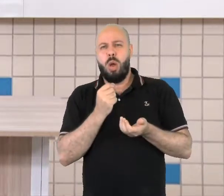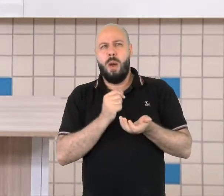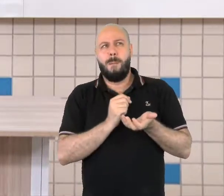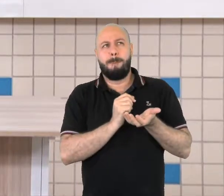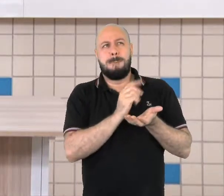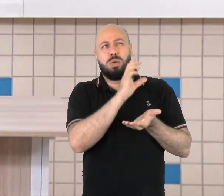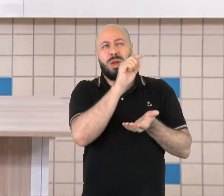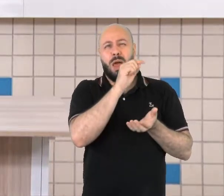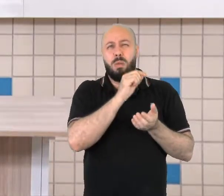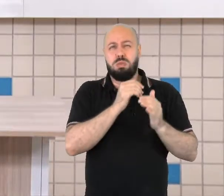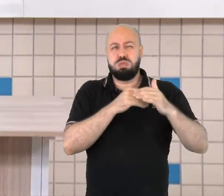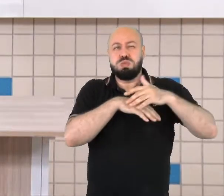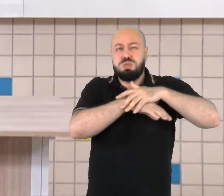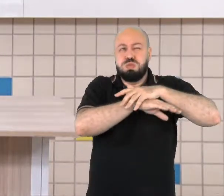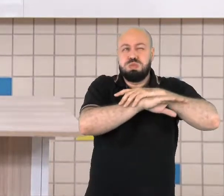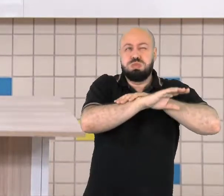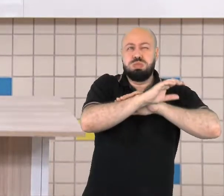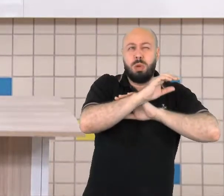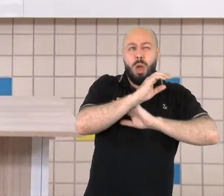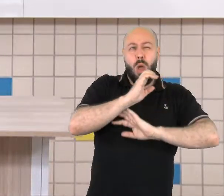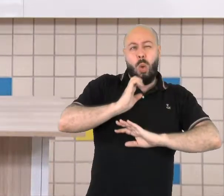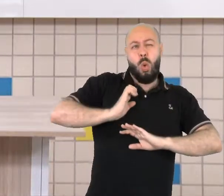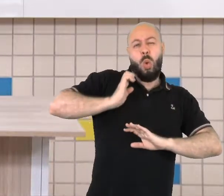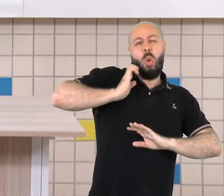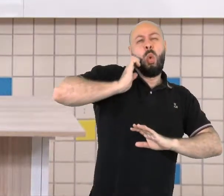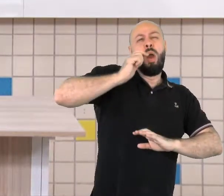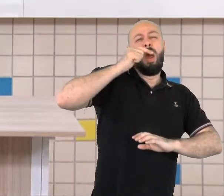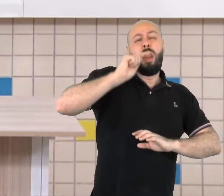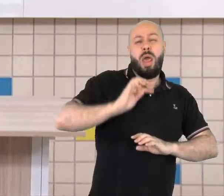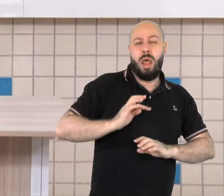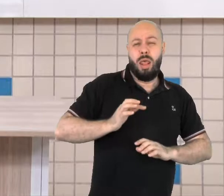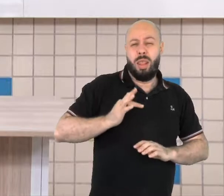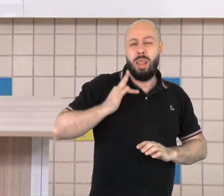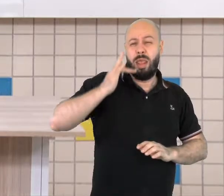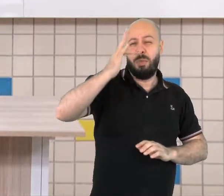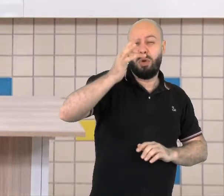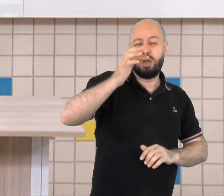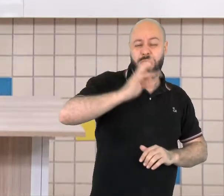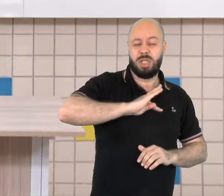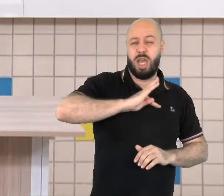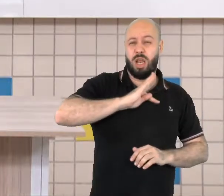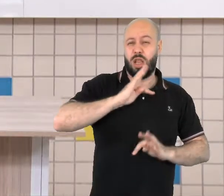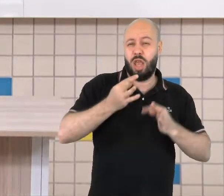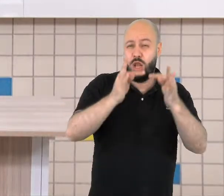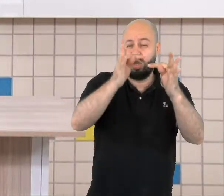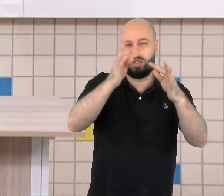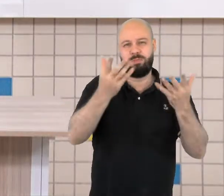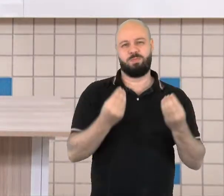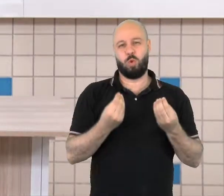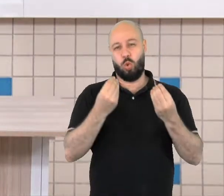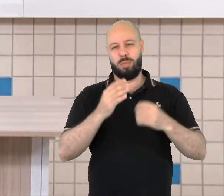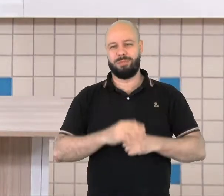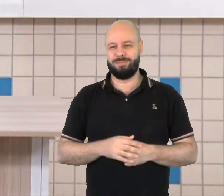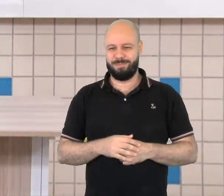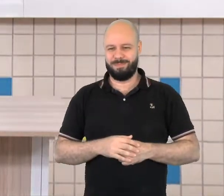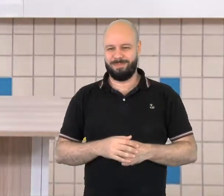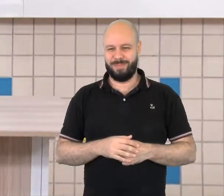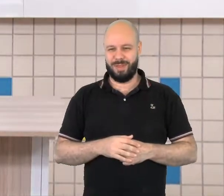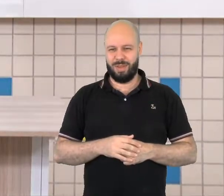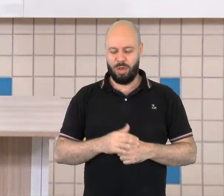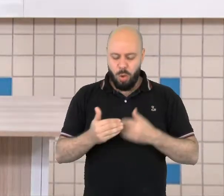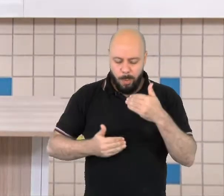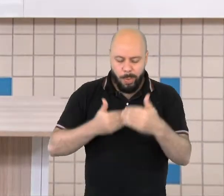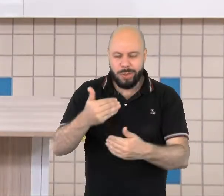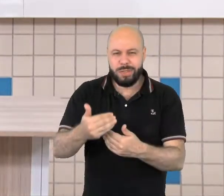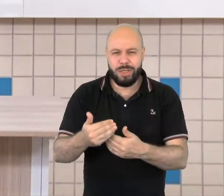tanto de riqueza para depois desenvolver a tecnologia? Tá, pessoal? Então, o processo de